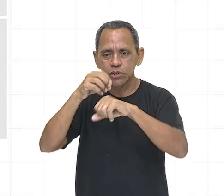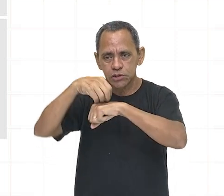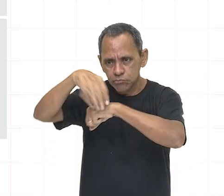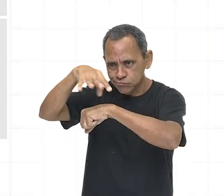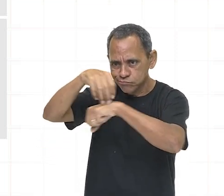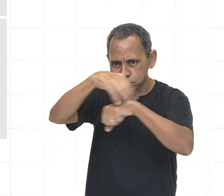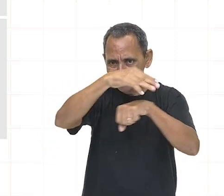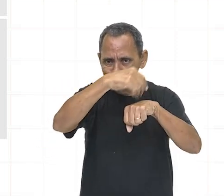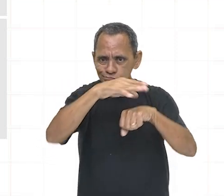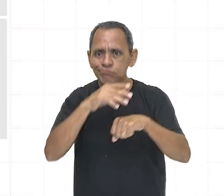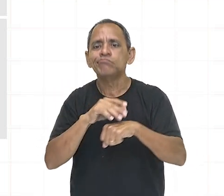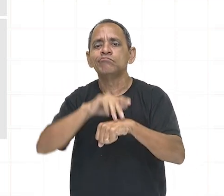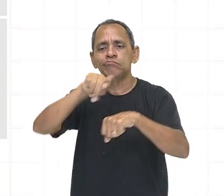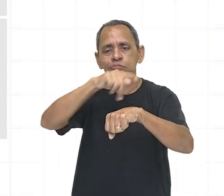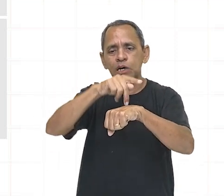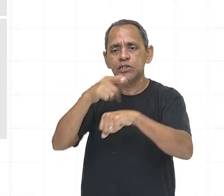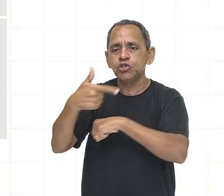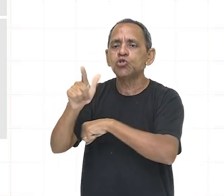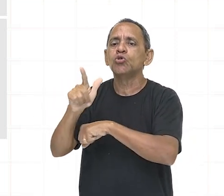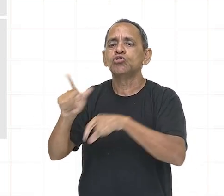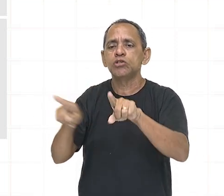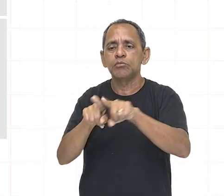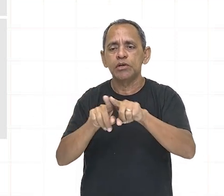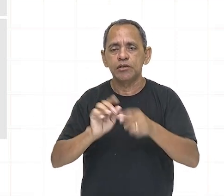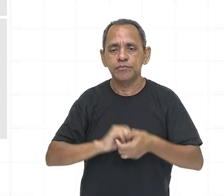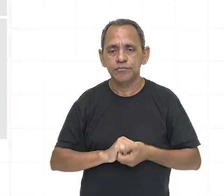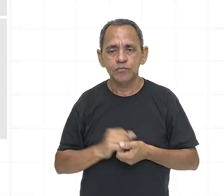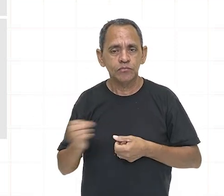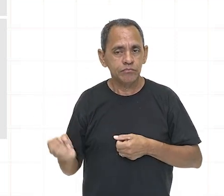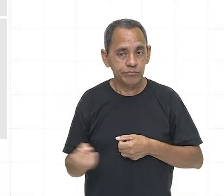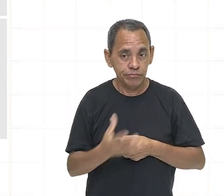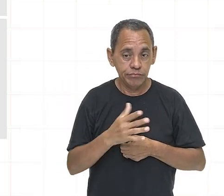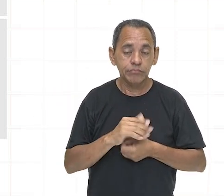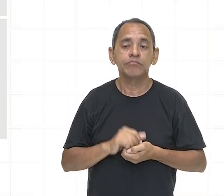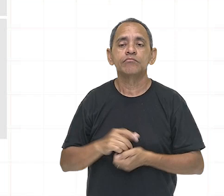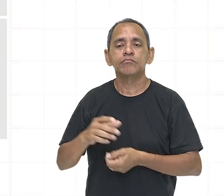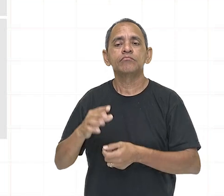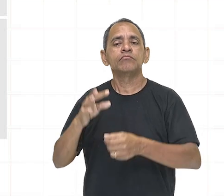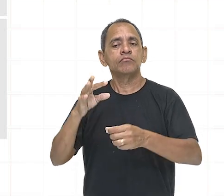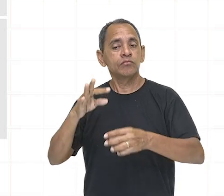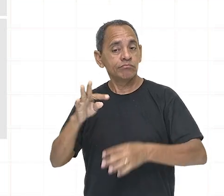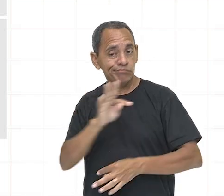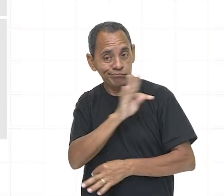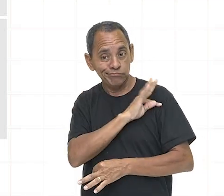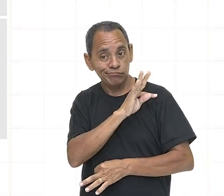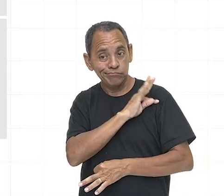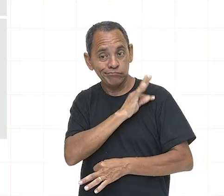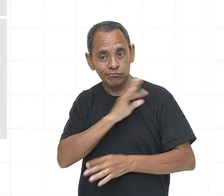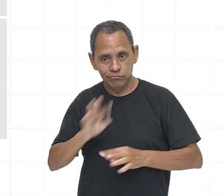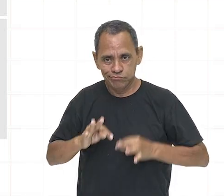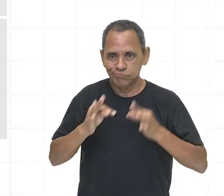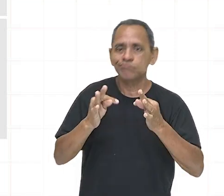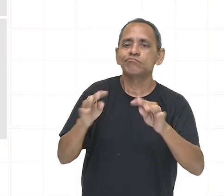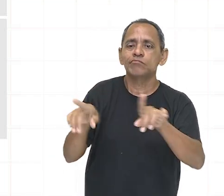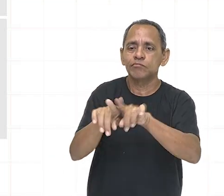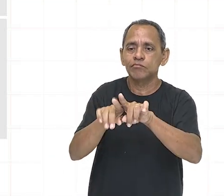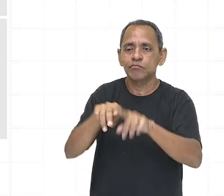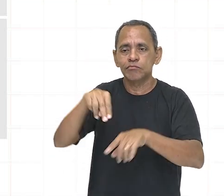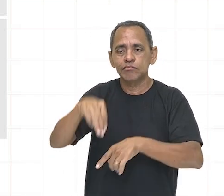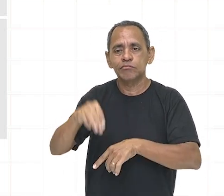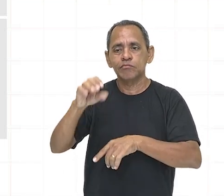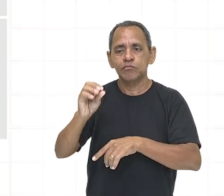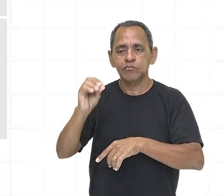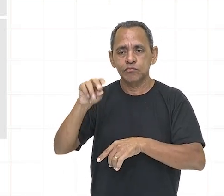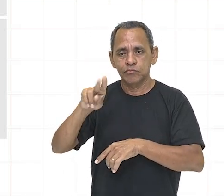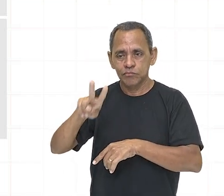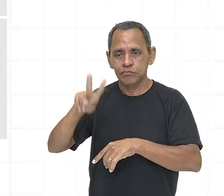da inovação e da tecnologia móvel, gente, os mercados emergentes, né? O que vão ser esses mercados